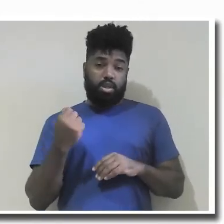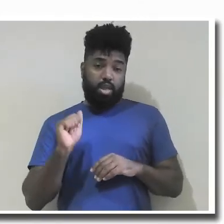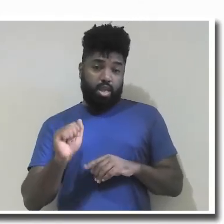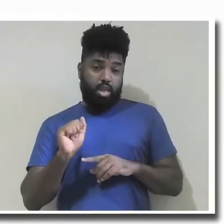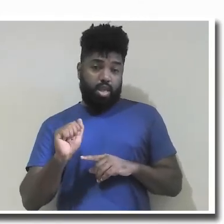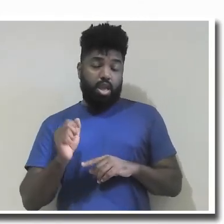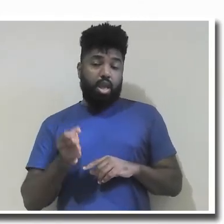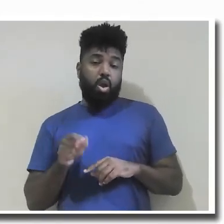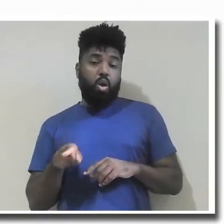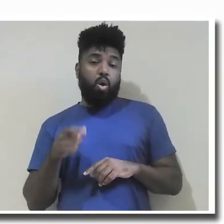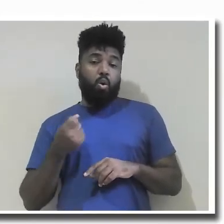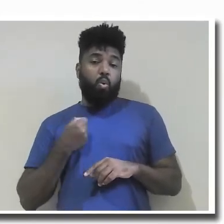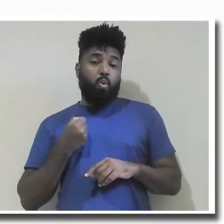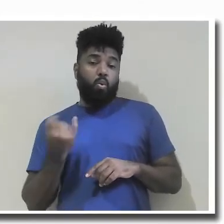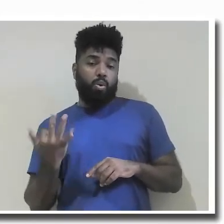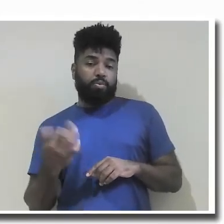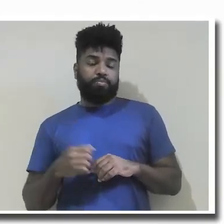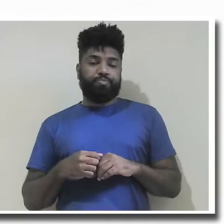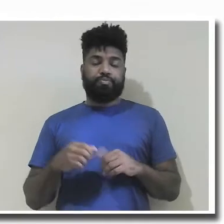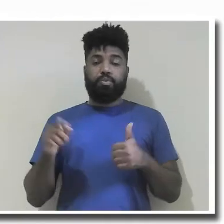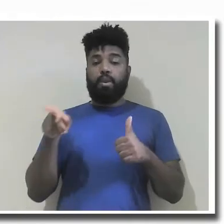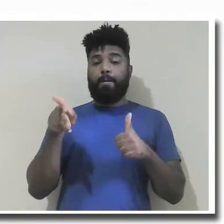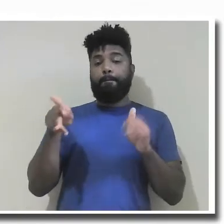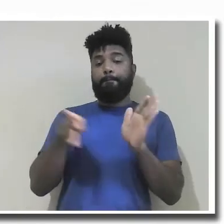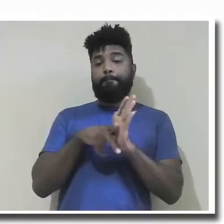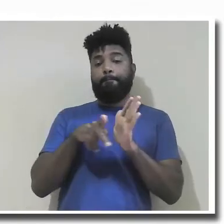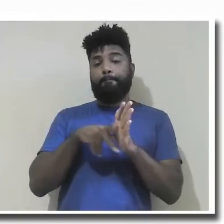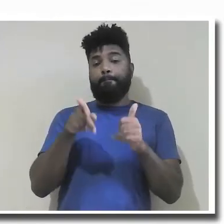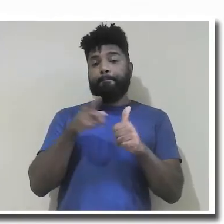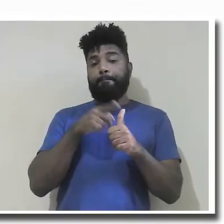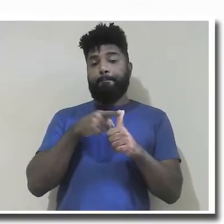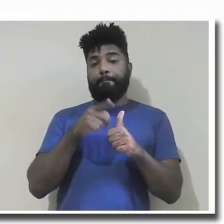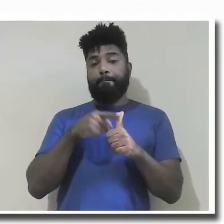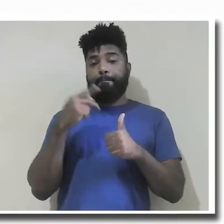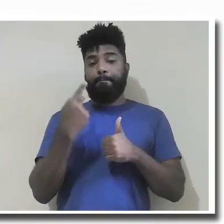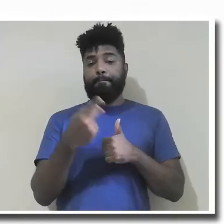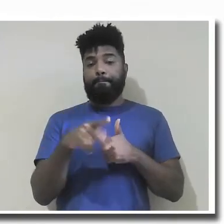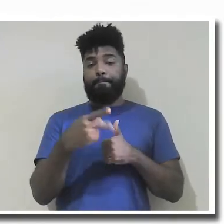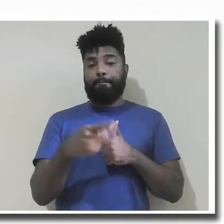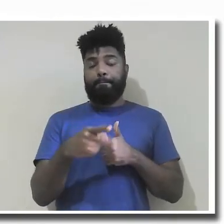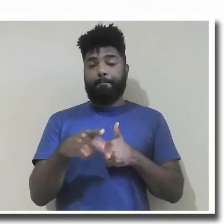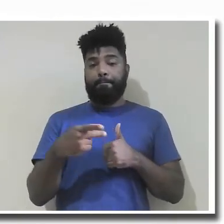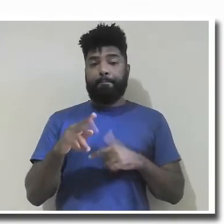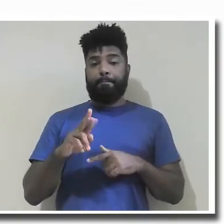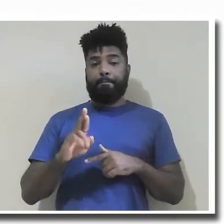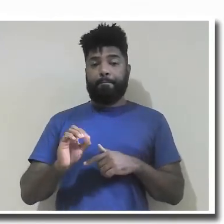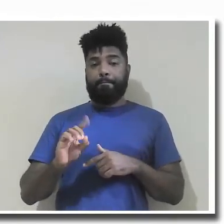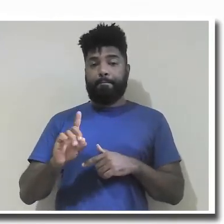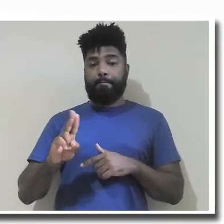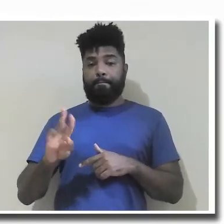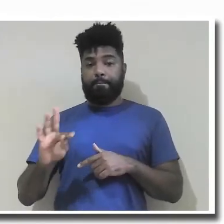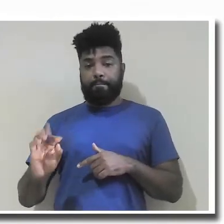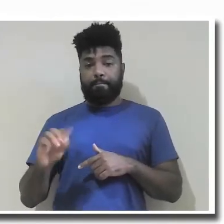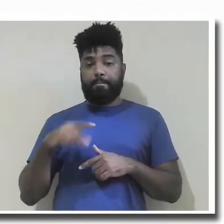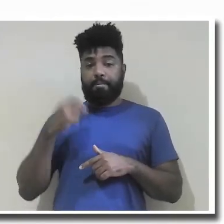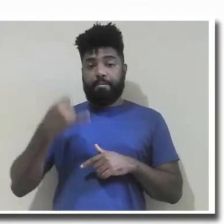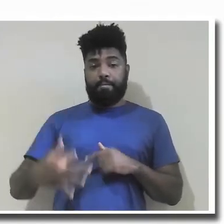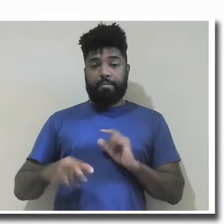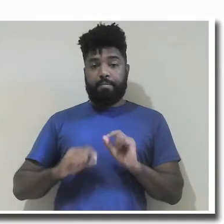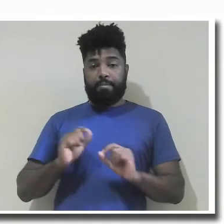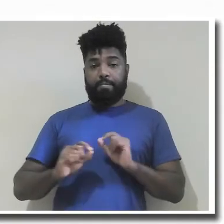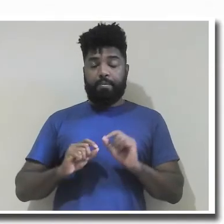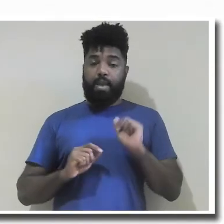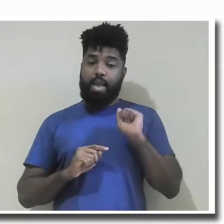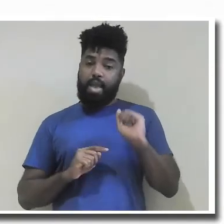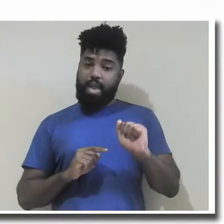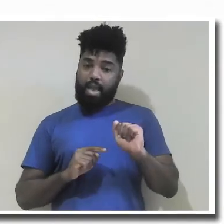Utilizando a primeira propriedade para o produto, também podemos dizer que o A é igual